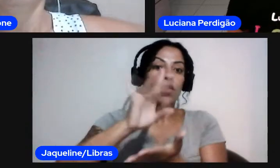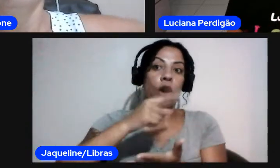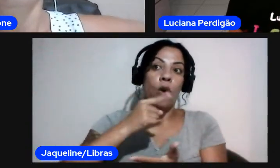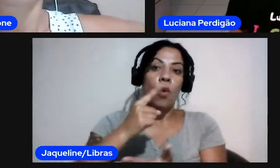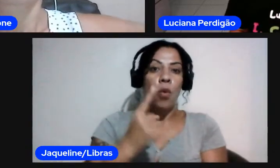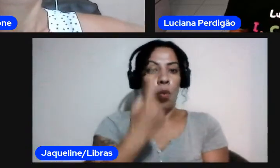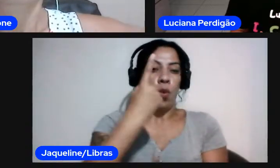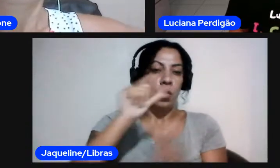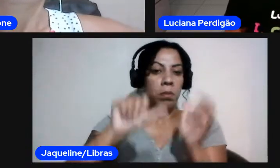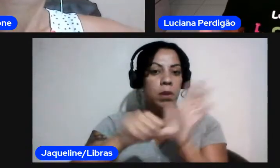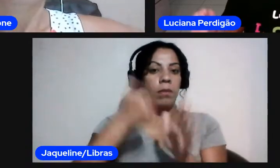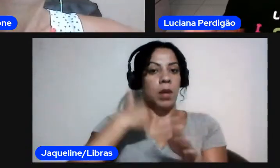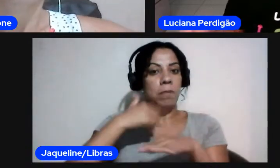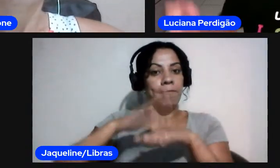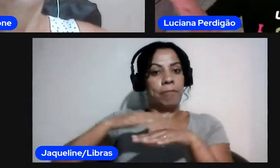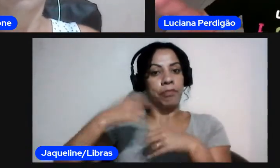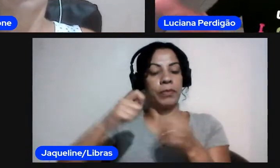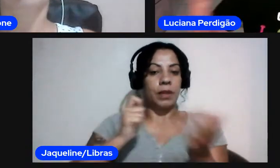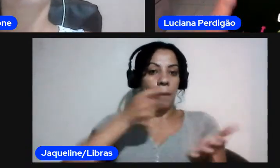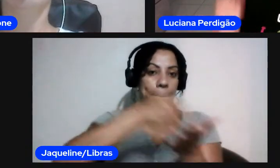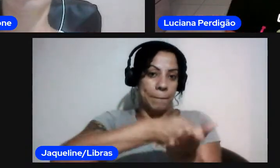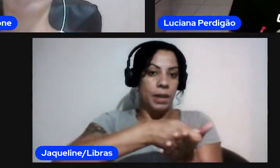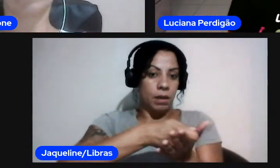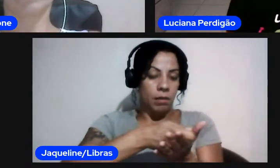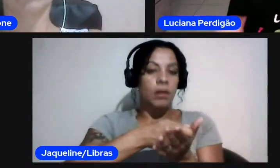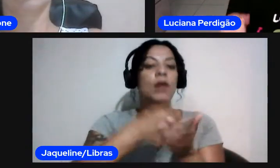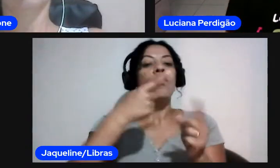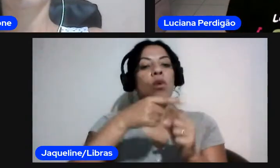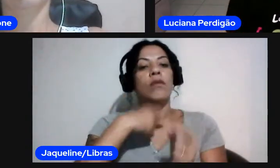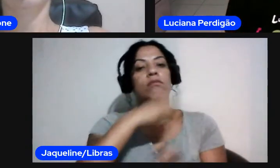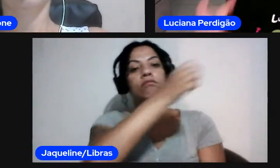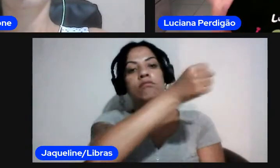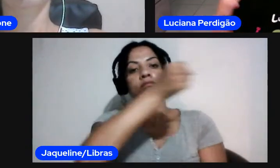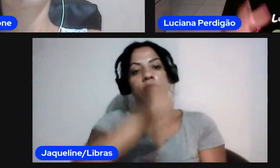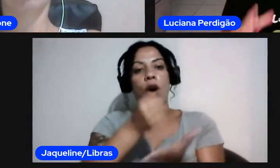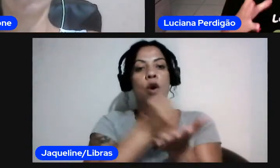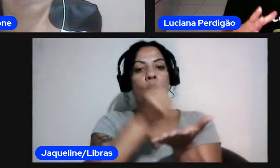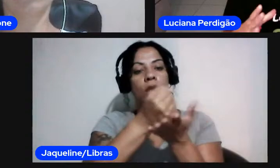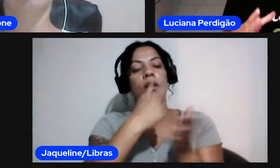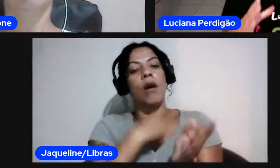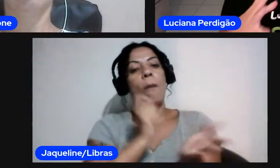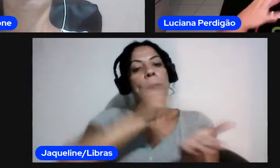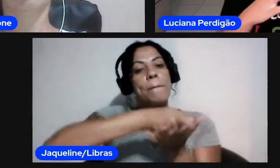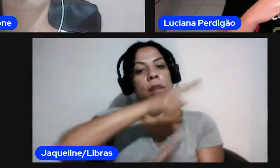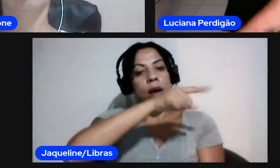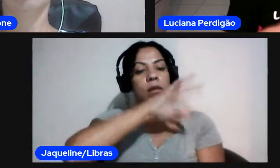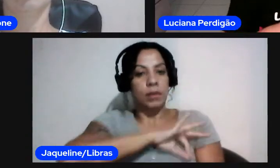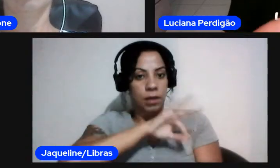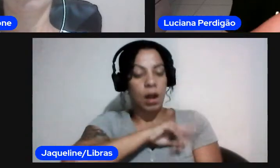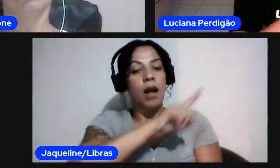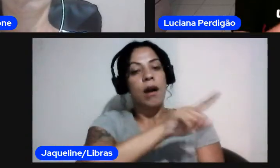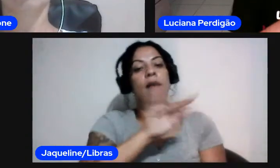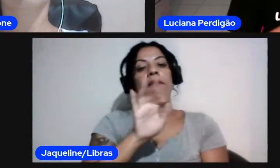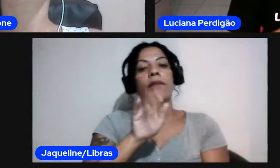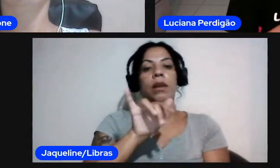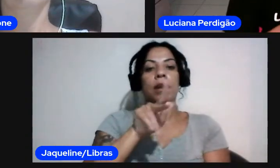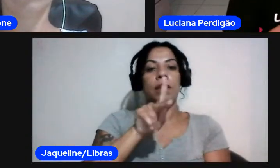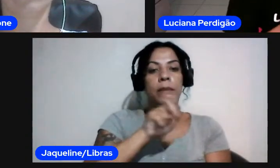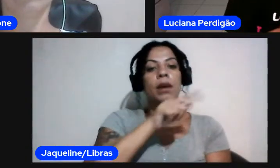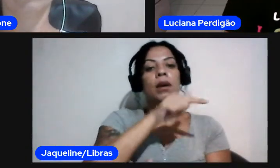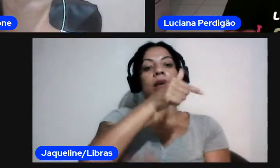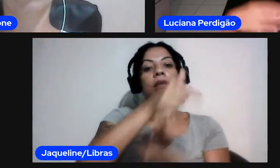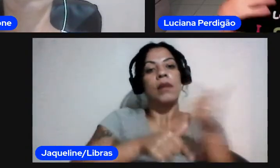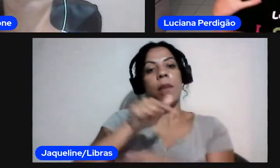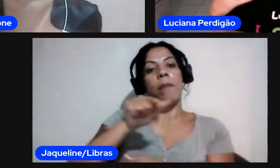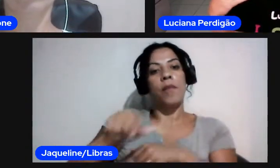próprio bolso ali mesmo de pesquisa e contratei o Felipe para poder ser o consultor desse